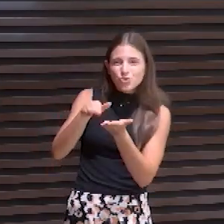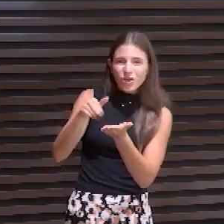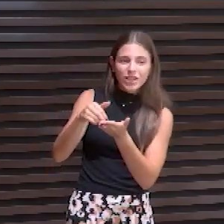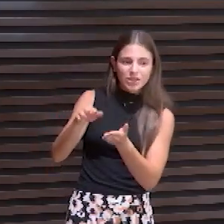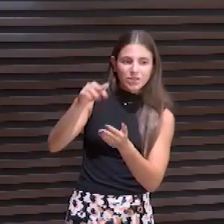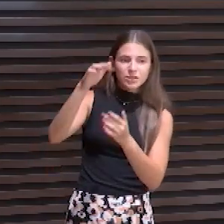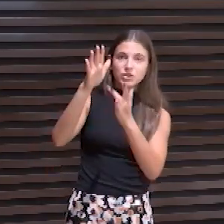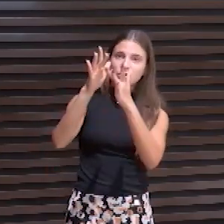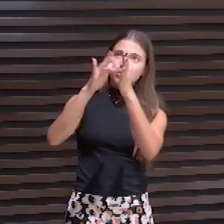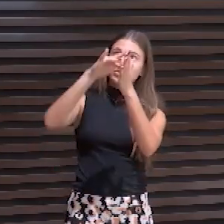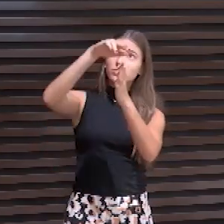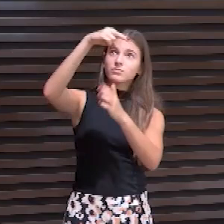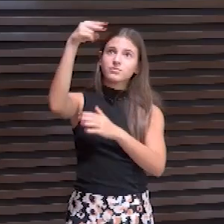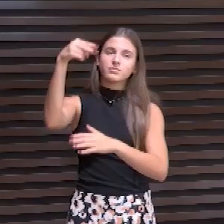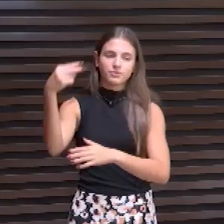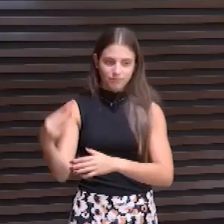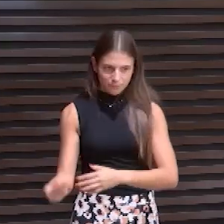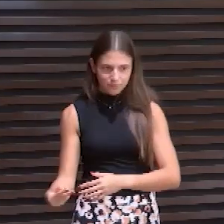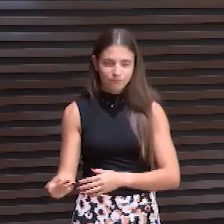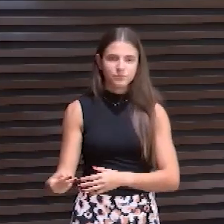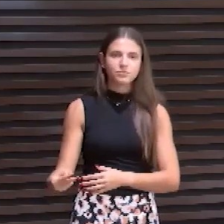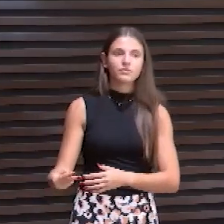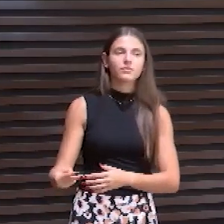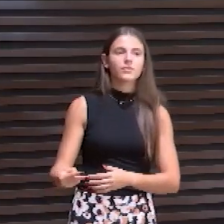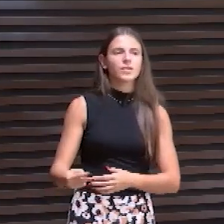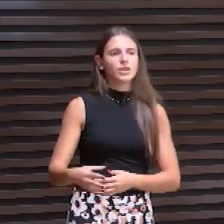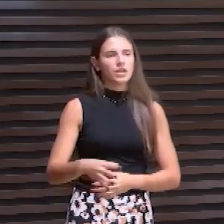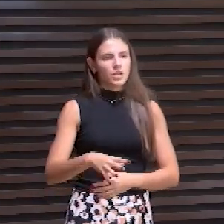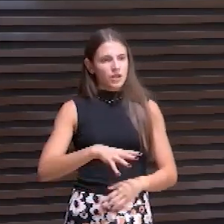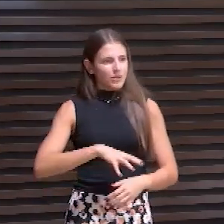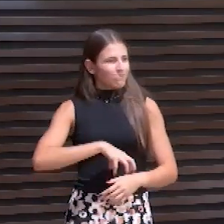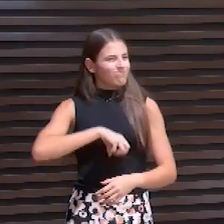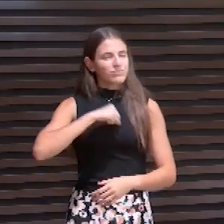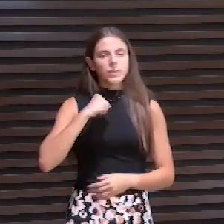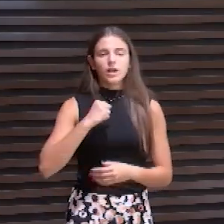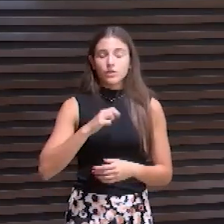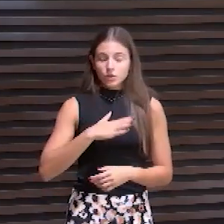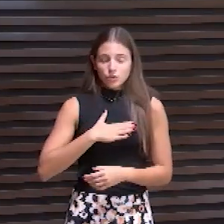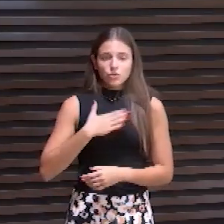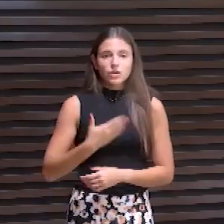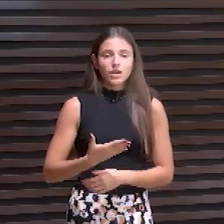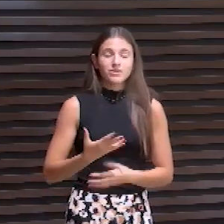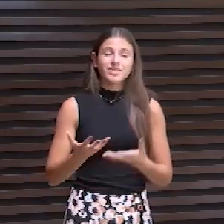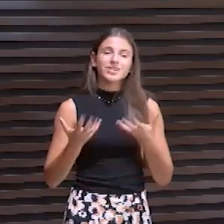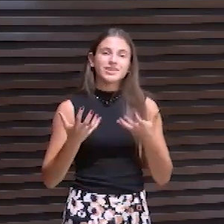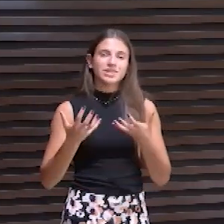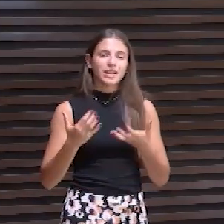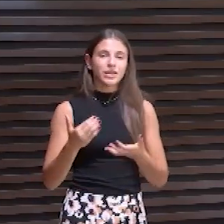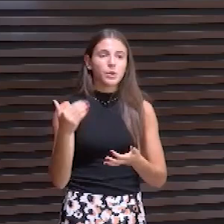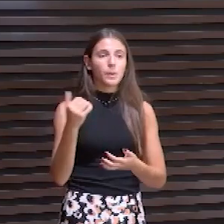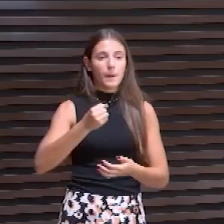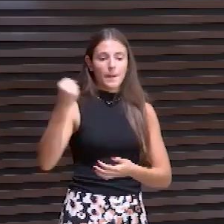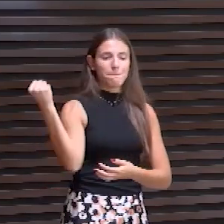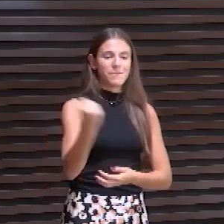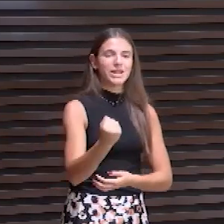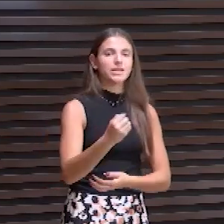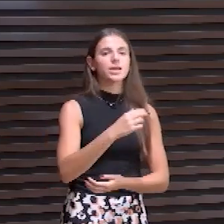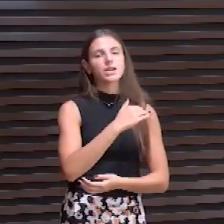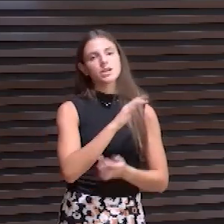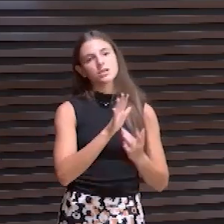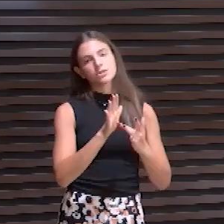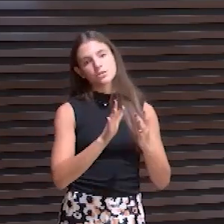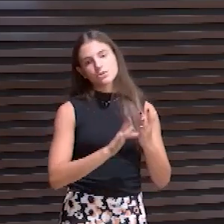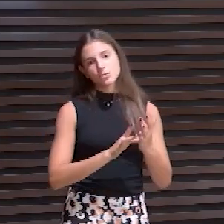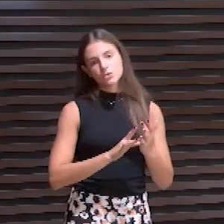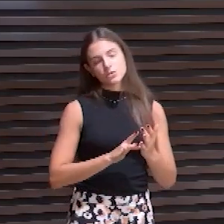ficaram tão furiosos, escandalizados, chocados, queriam matar Jesus. Quem que esse cara, esse filho do carpinteiro está